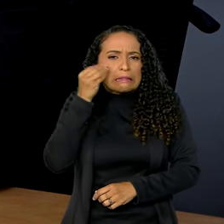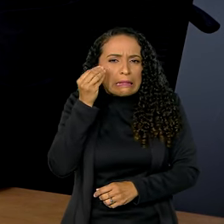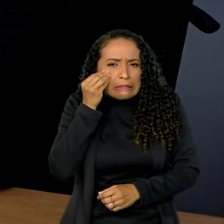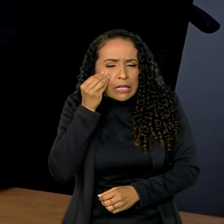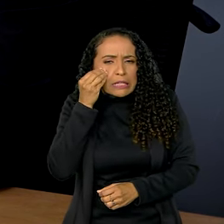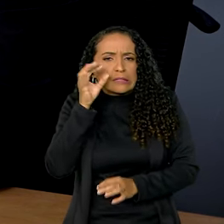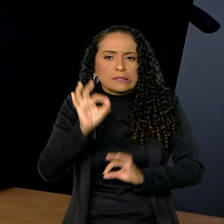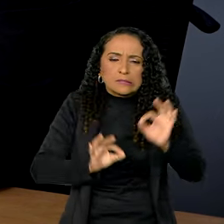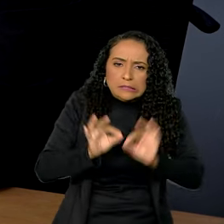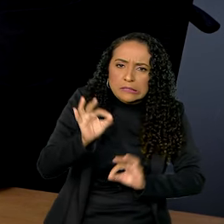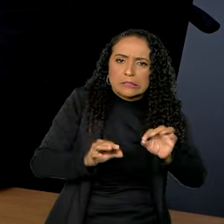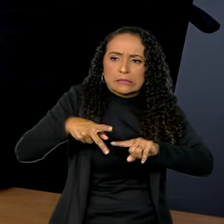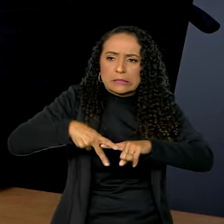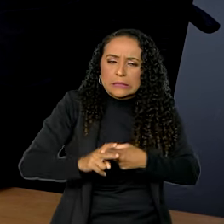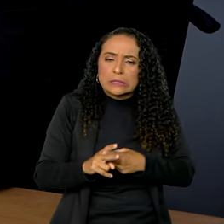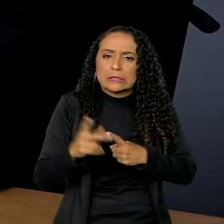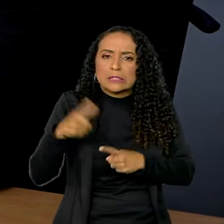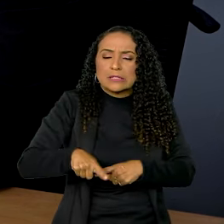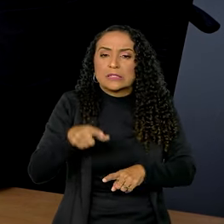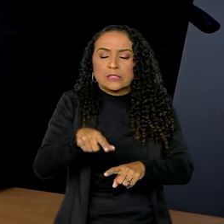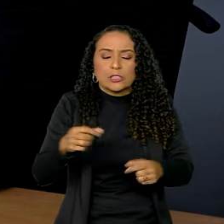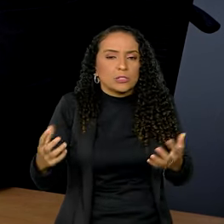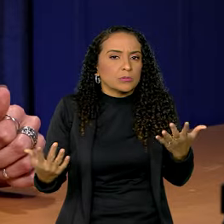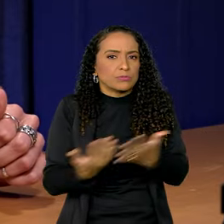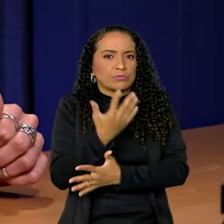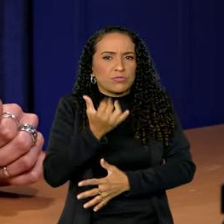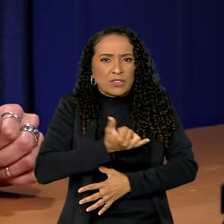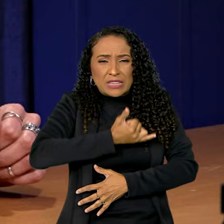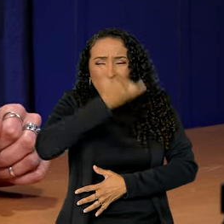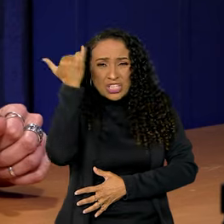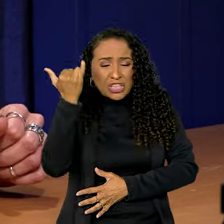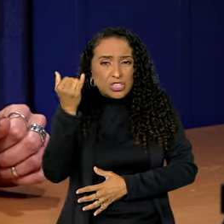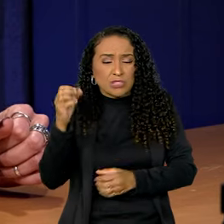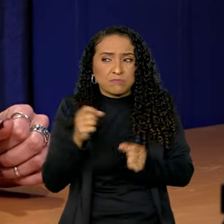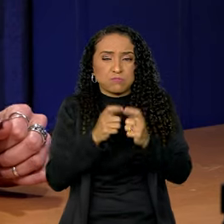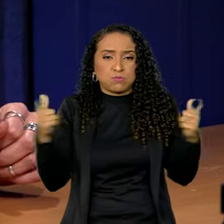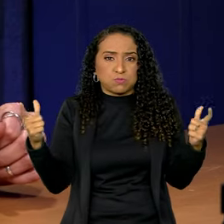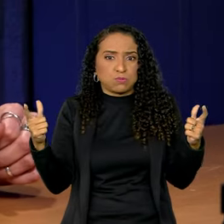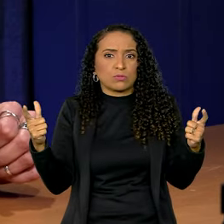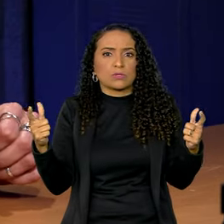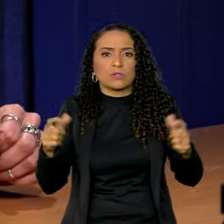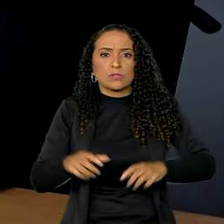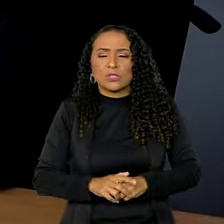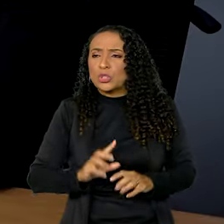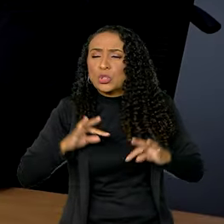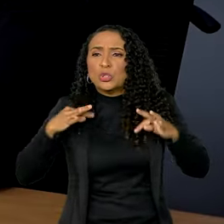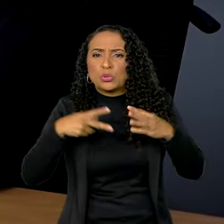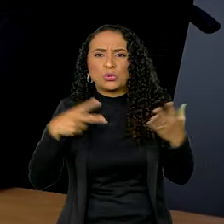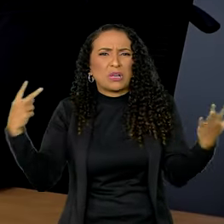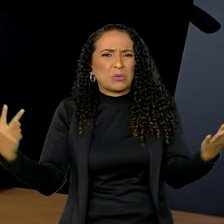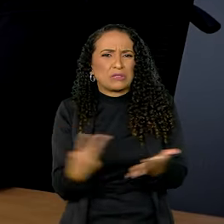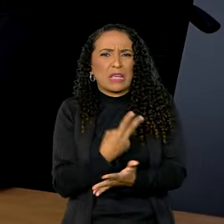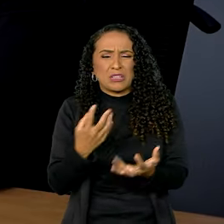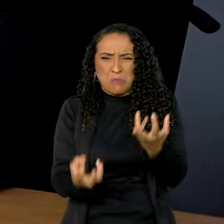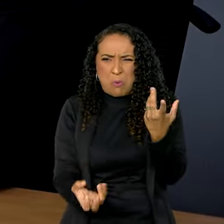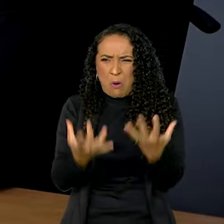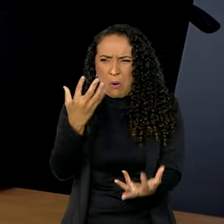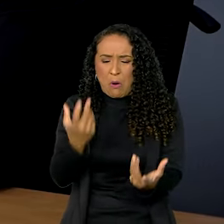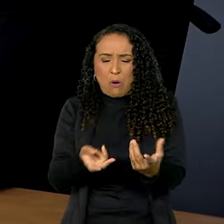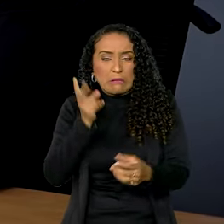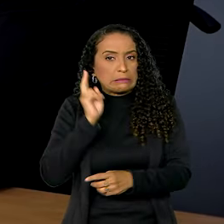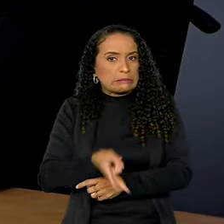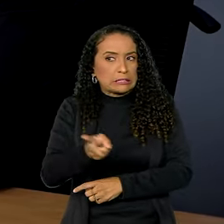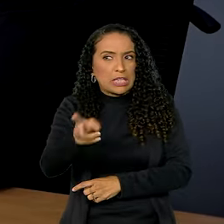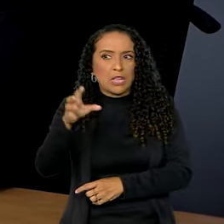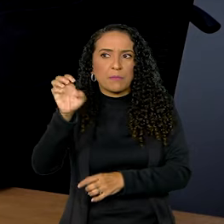e se reerguer daquilo que foi uma tragédia de grandíssimas proporções Então tudo isso que que nos acontece os incêndios frequentes na